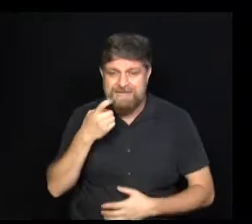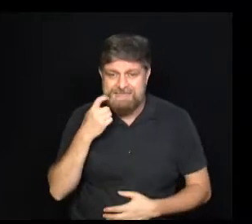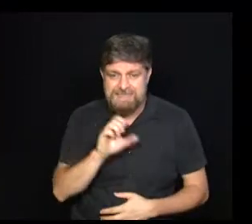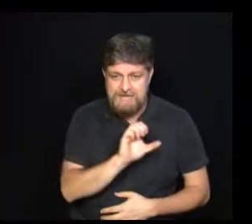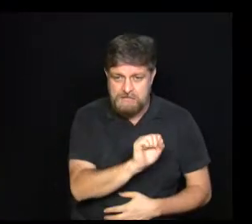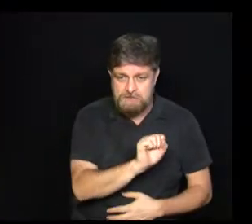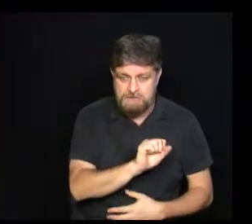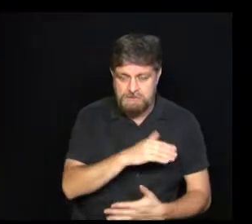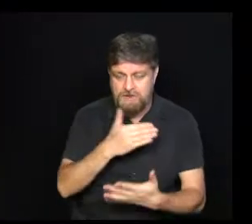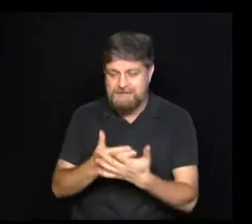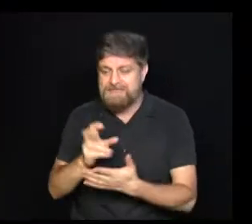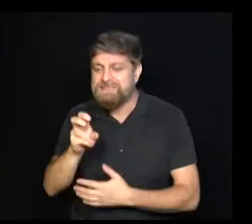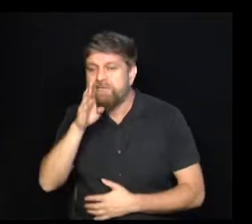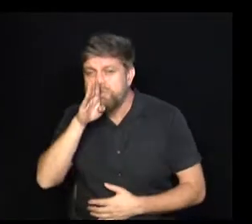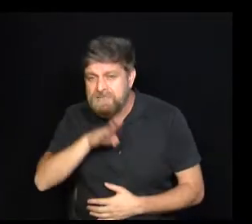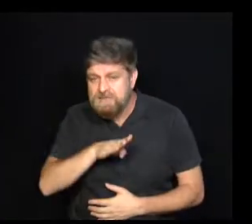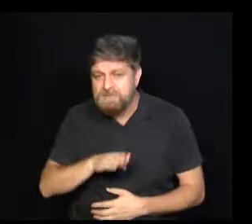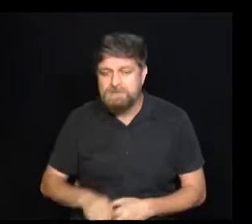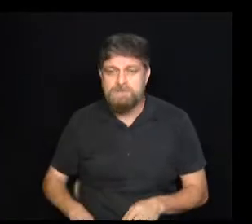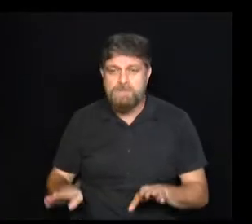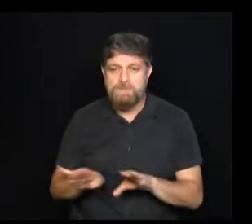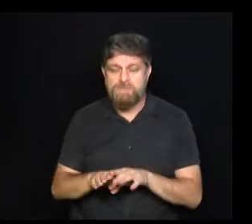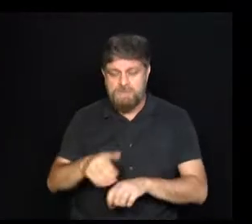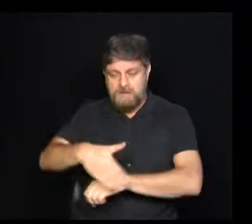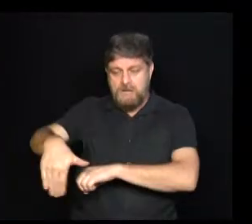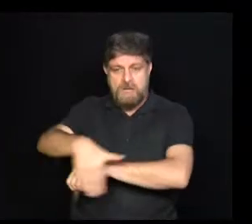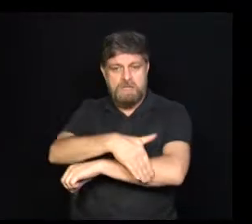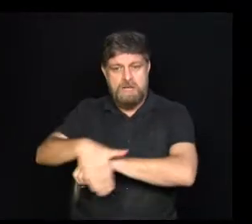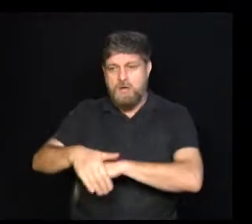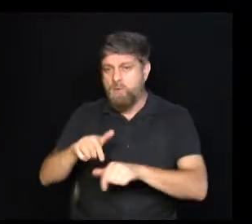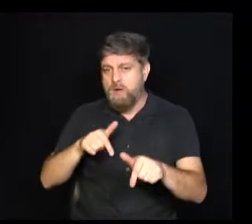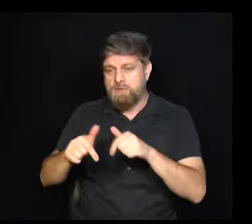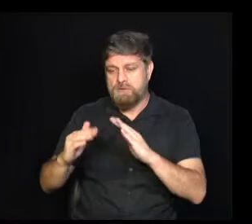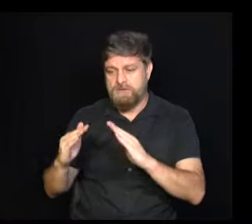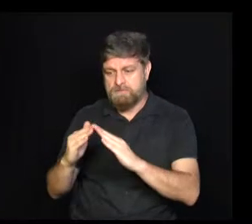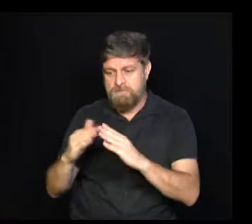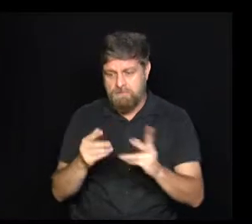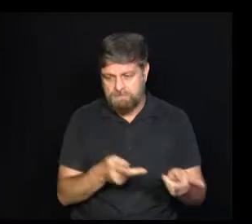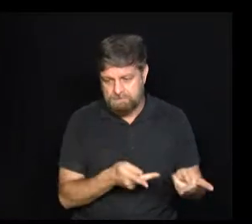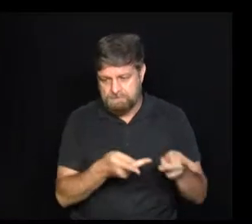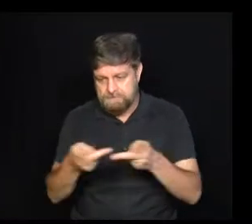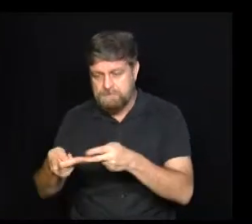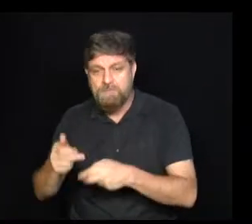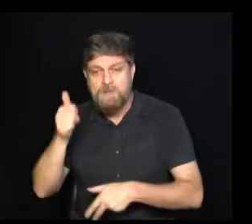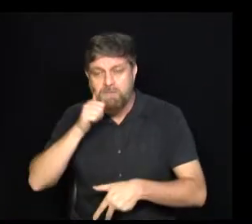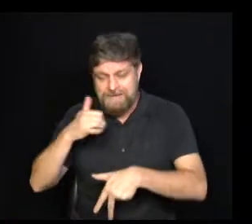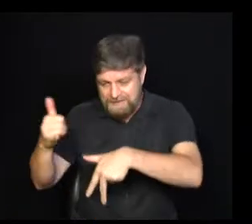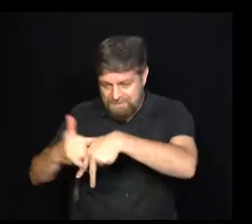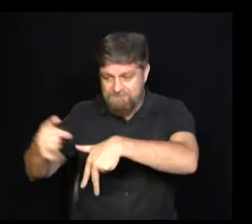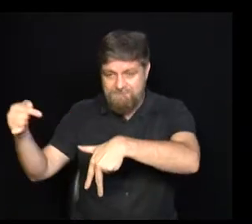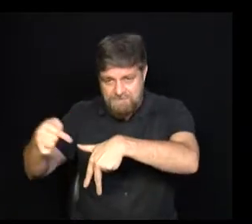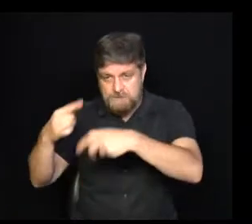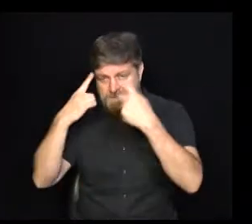às 17 horas, o trabalho na rua, de visita às mulheres vítimas em situação de violência, esse trabalho